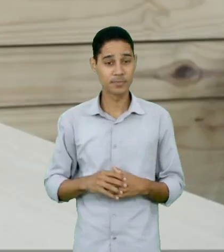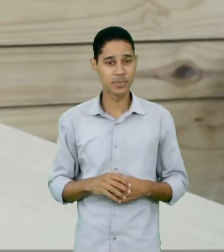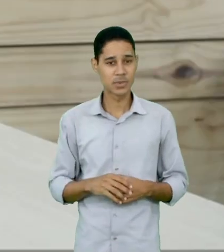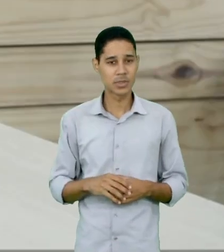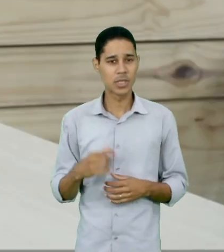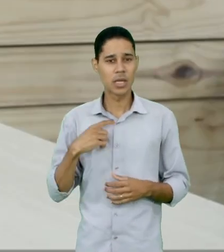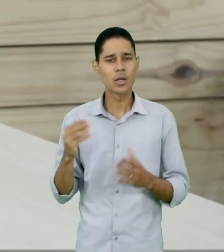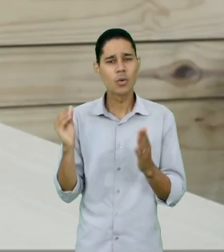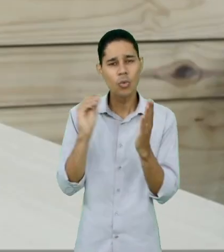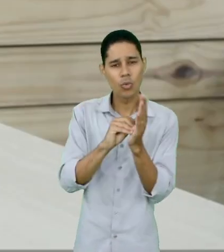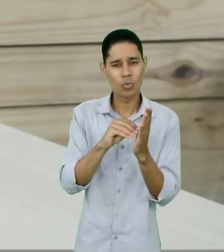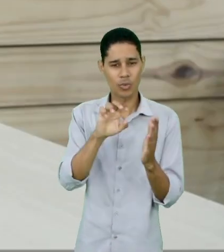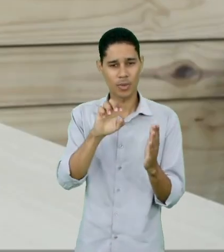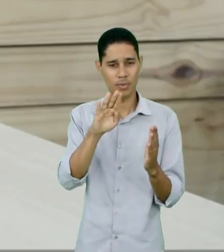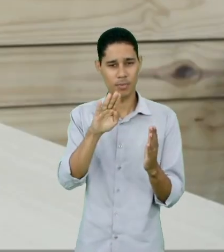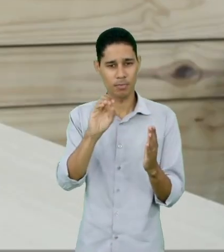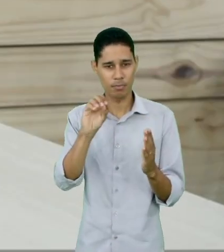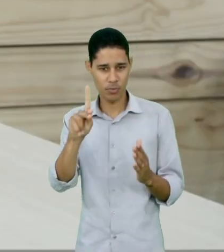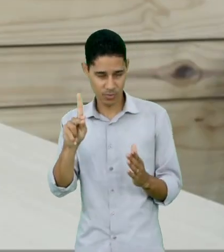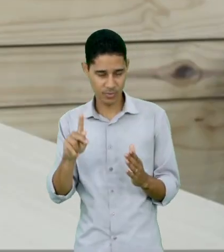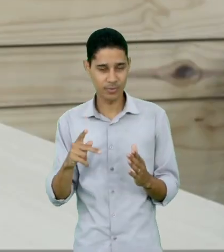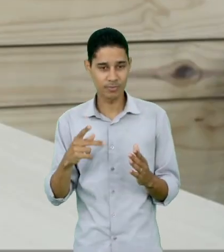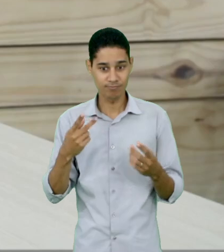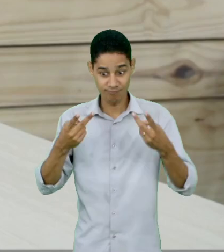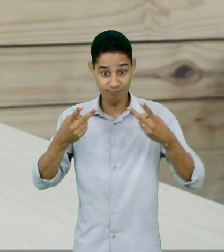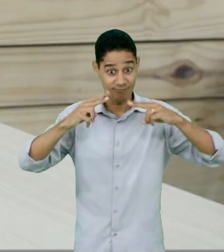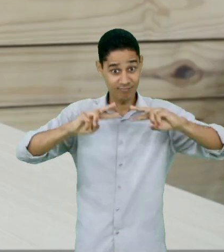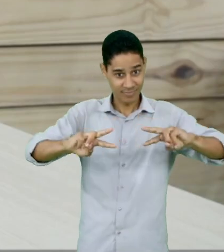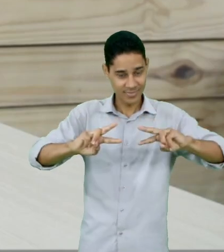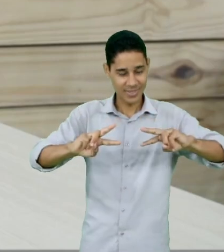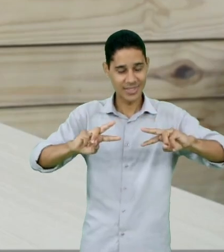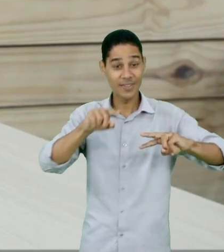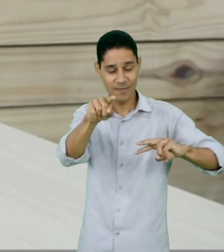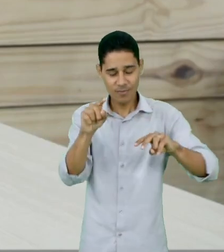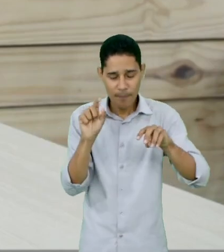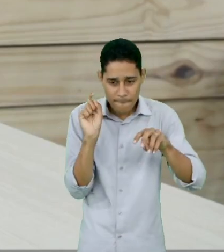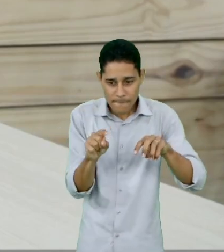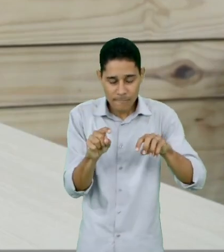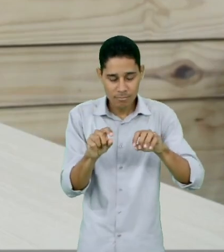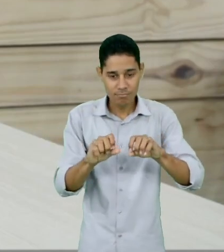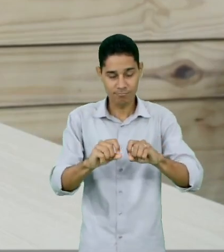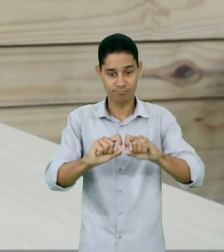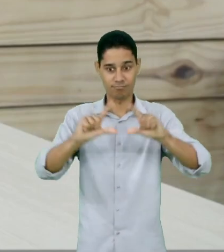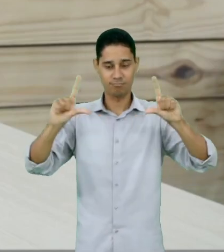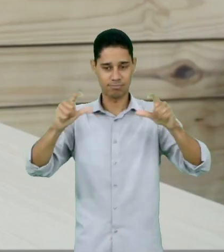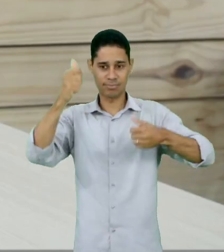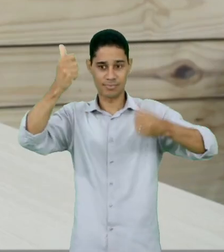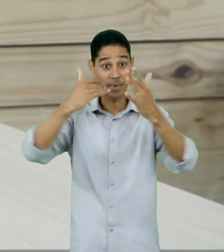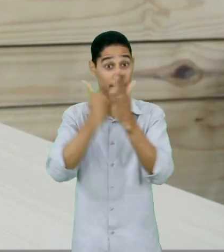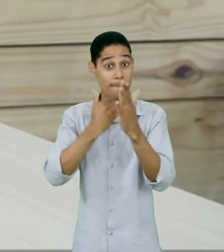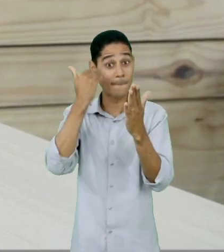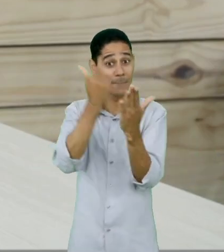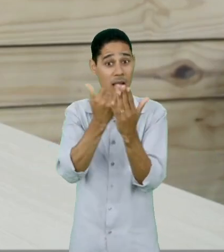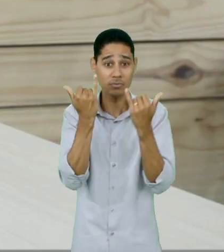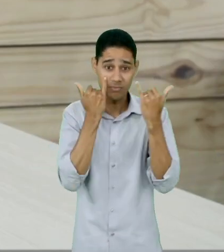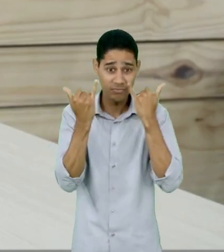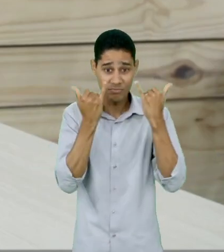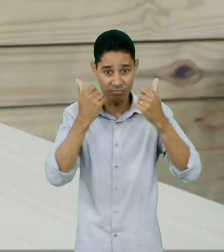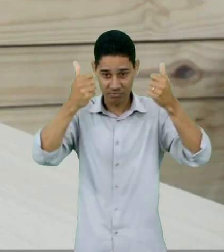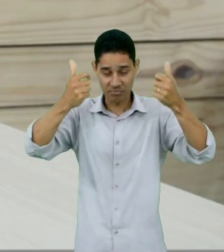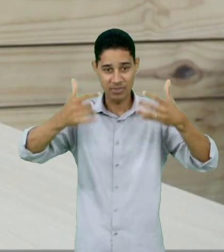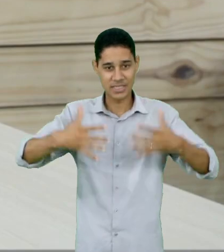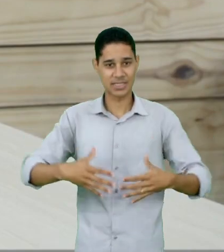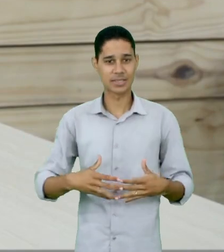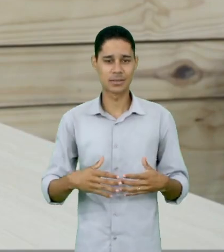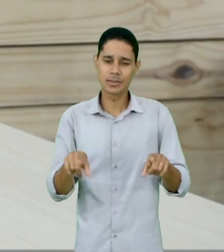acho que é um link, é isso aí, para você clicar lá e ter mais informações, inclusive fazer alguns